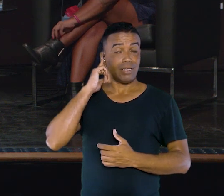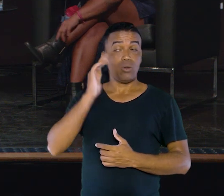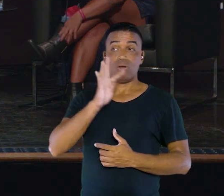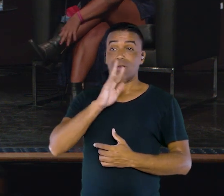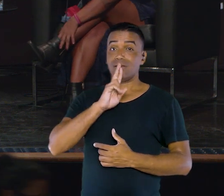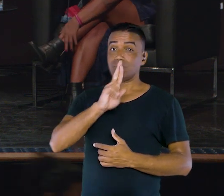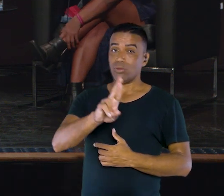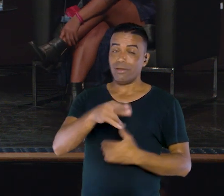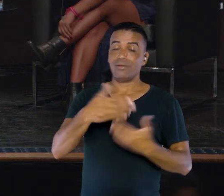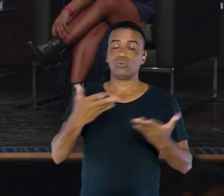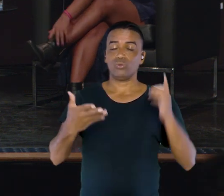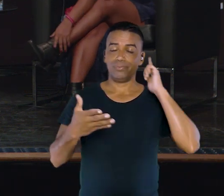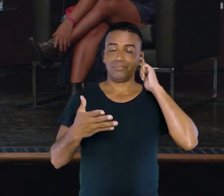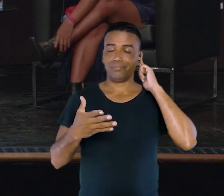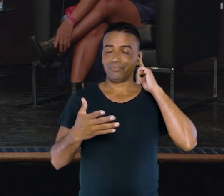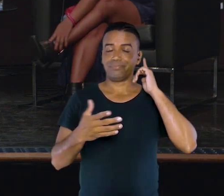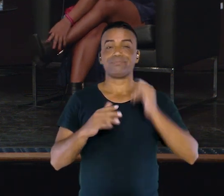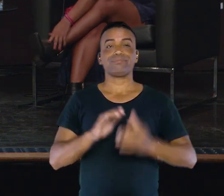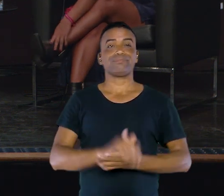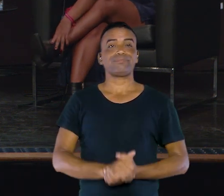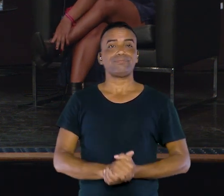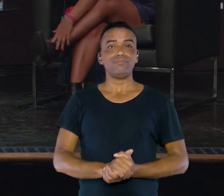Respondendo a Fê,